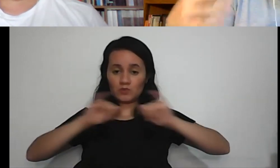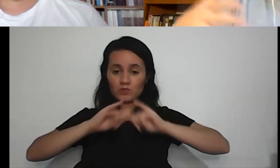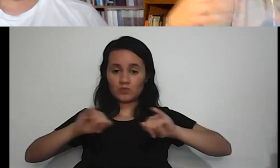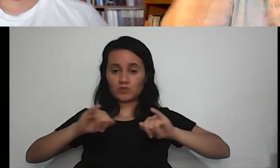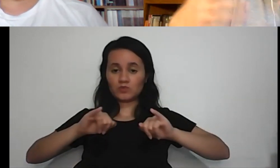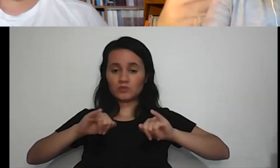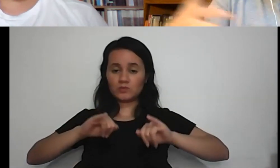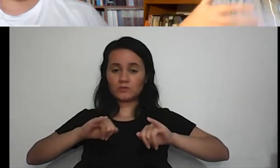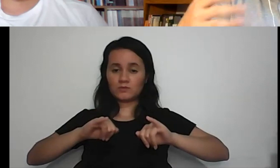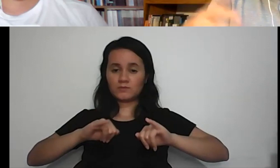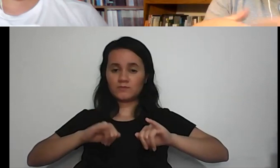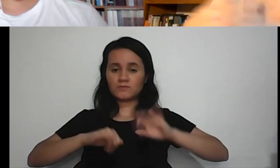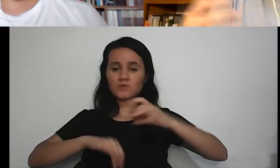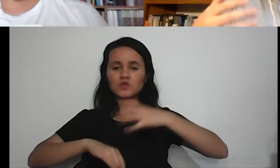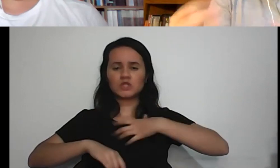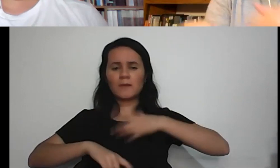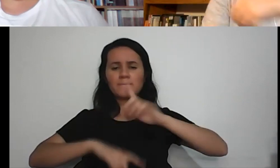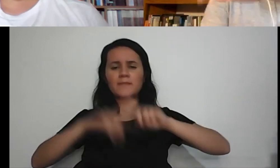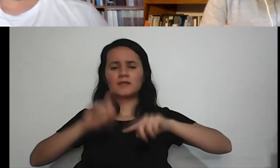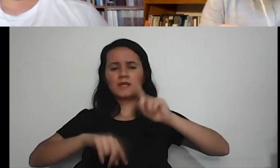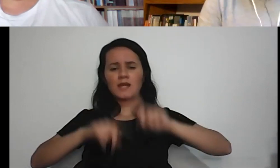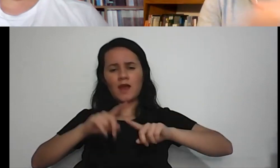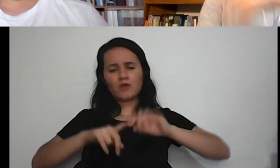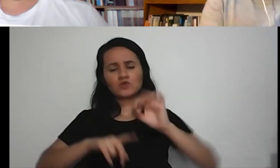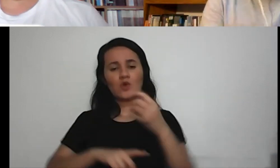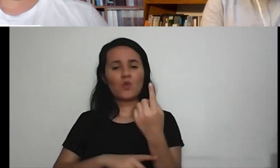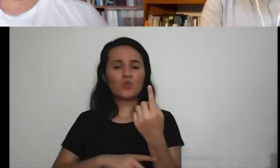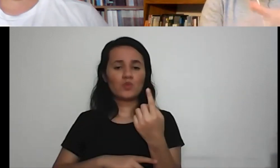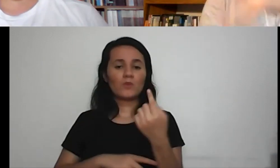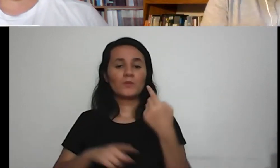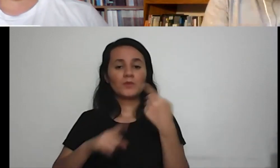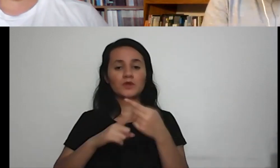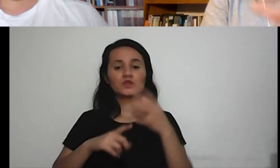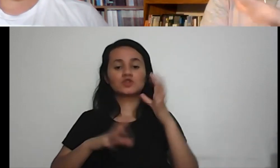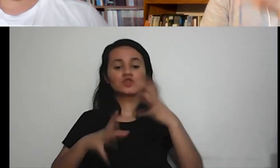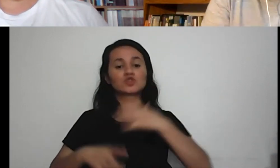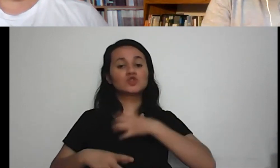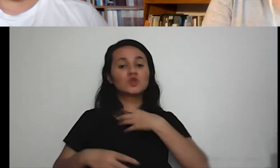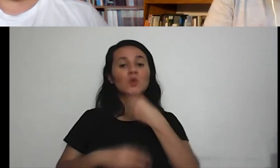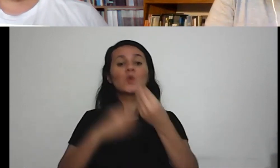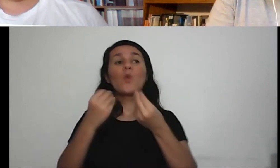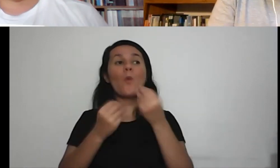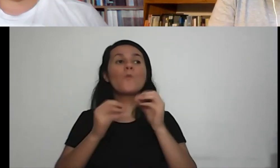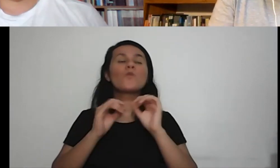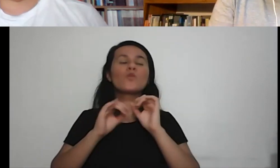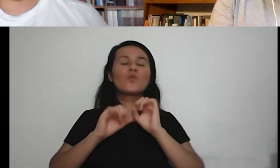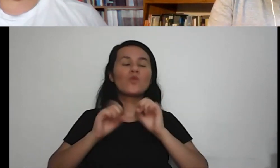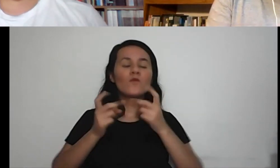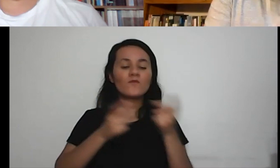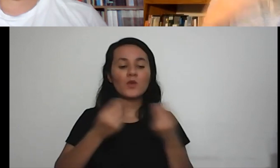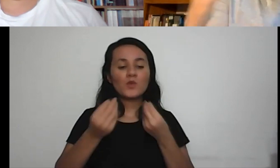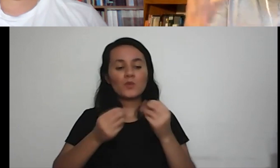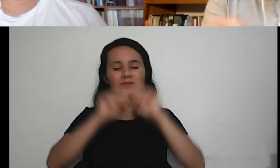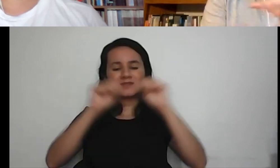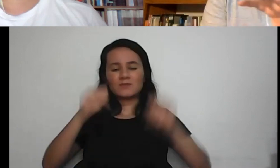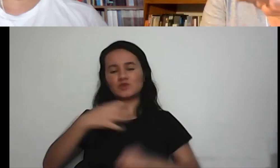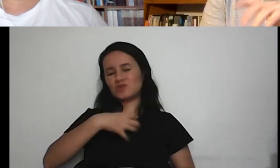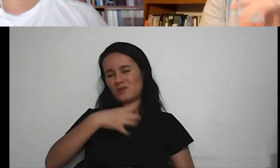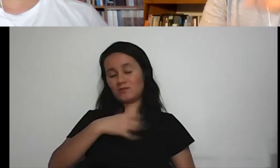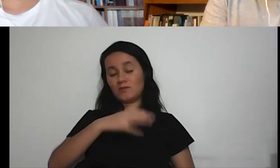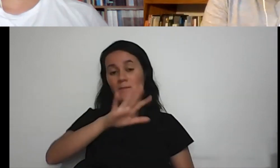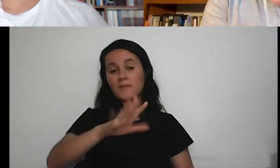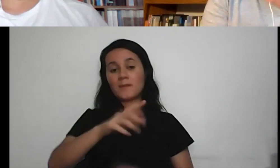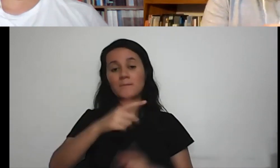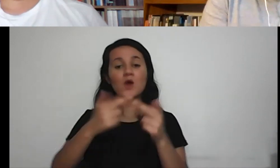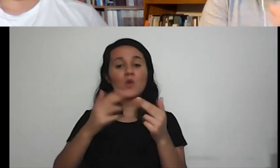só um tipo de material, porque você já entrou numa lógica perversa assim, do sistema. Né? E isso é o mesmo problema